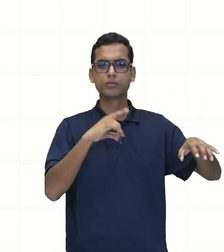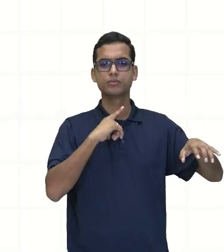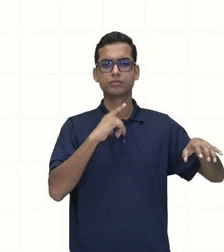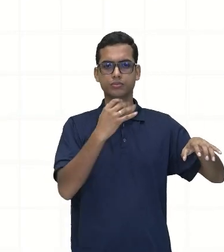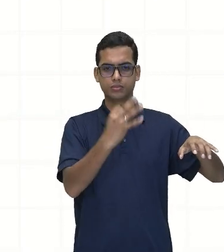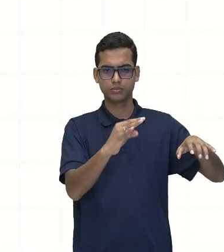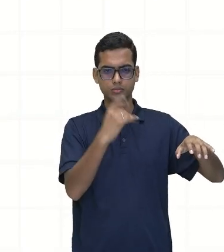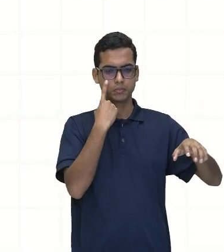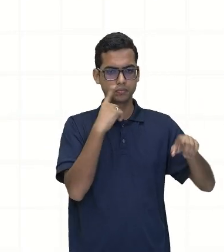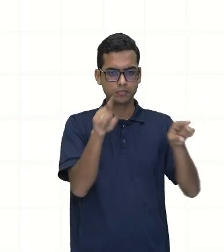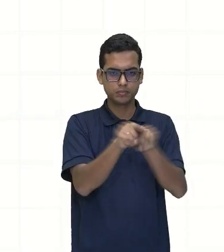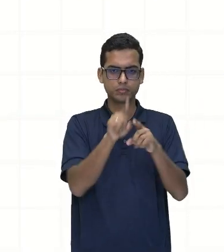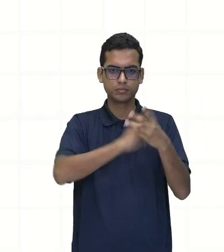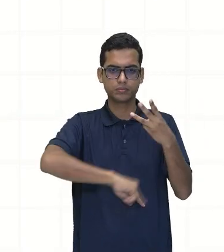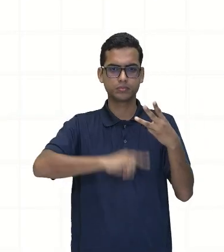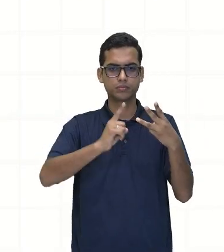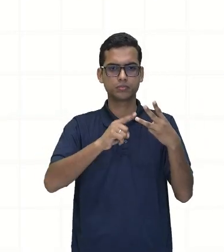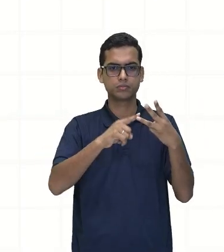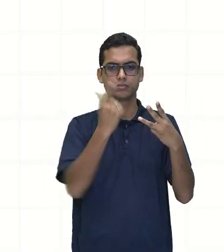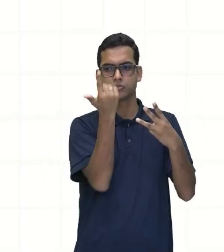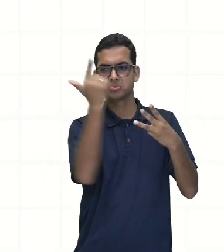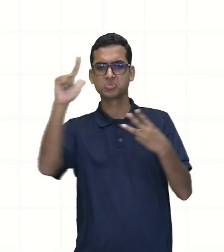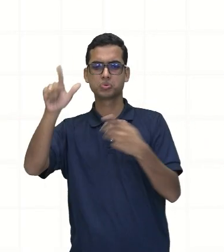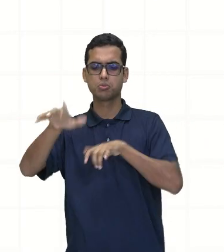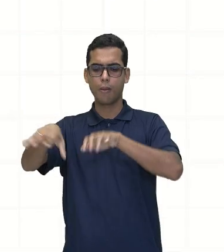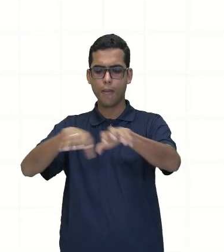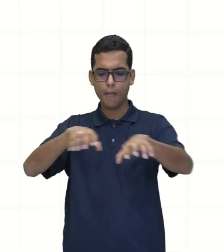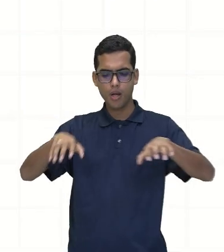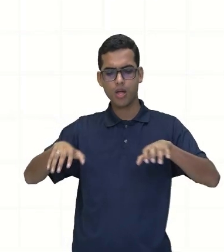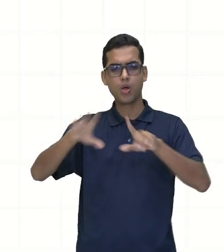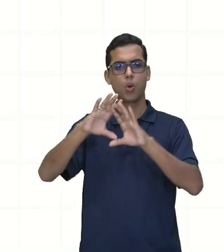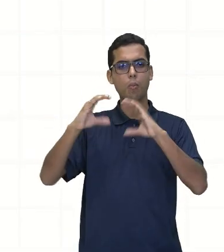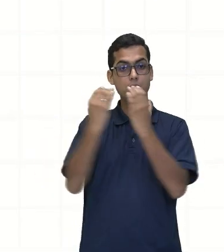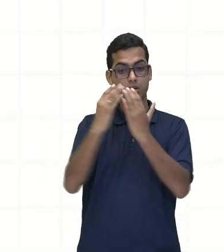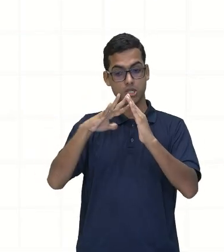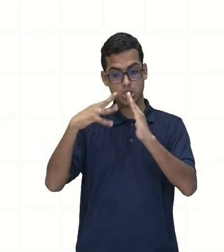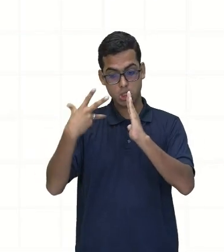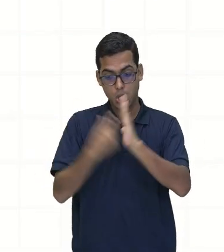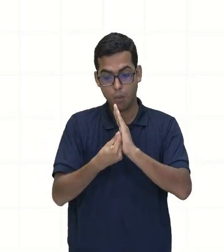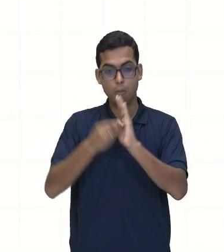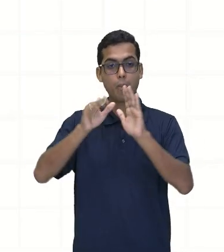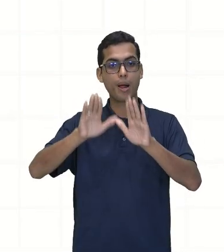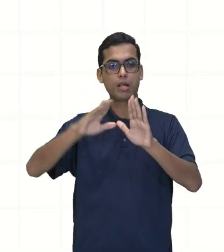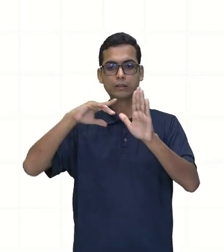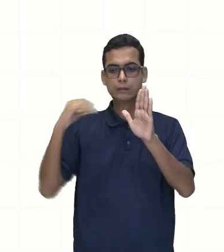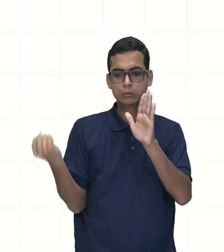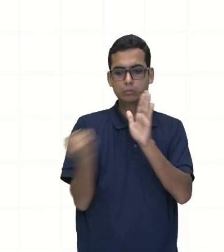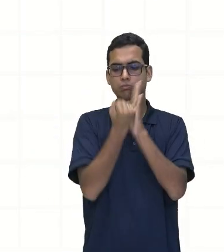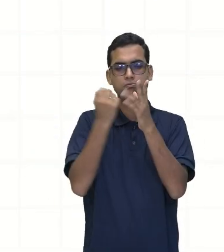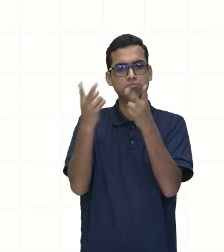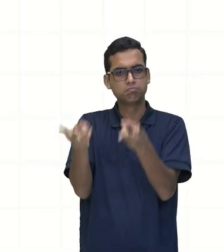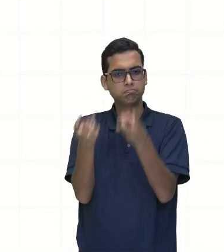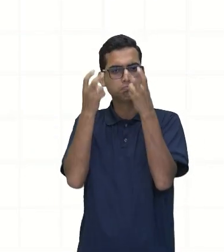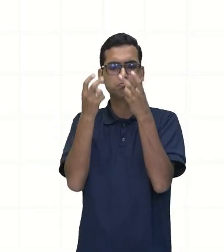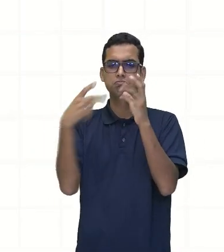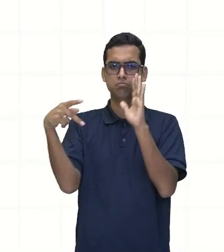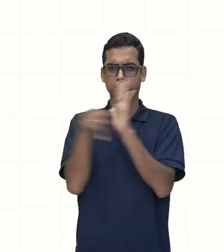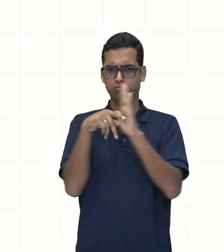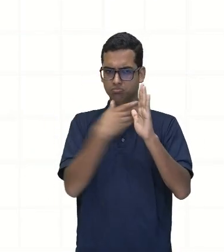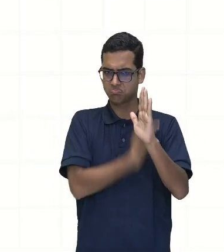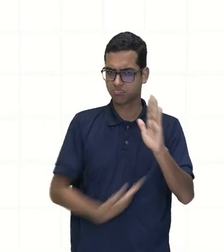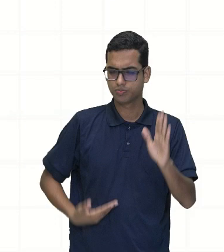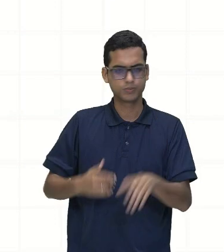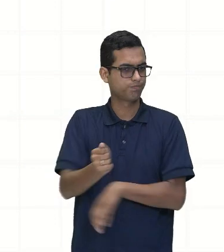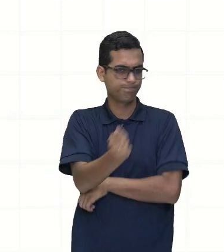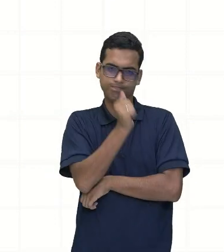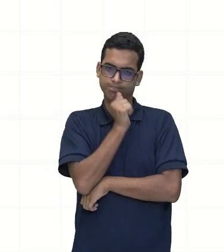outras localidades quilombolas, né, muitas vezes que ainda não foram reconhecidas. E aí, ocupando a primeira posição, a gente tem a Bahia, em